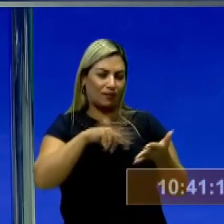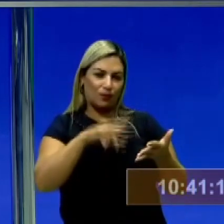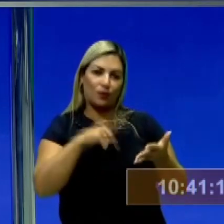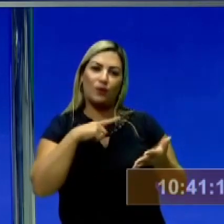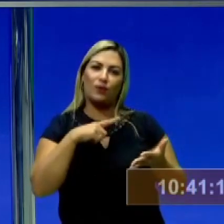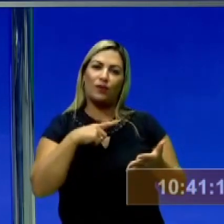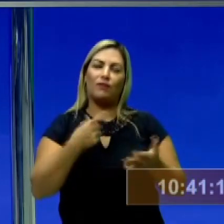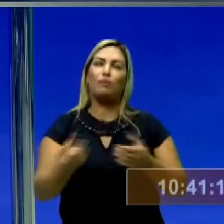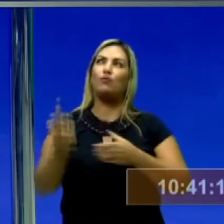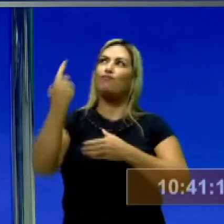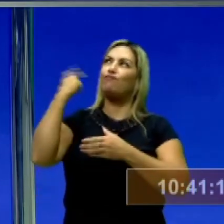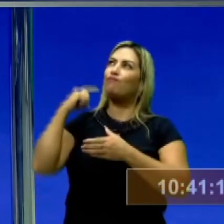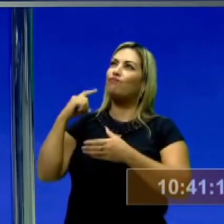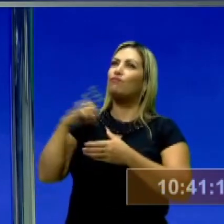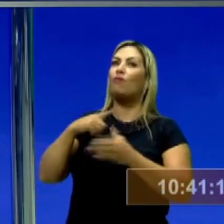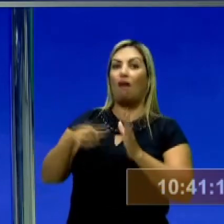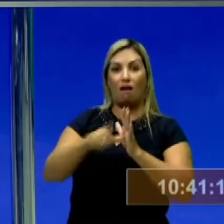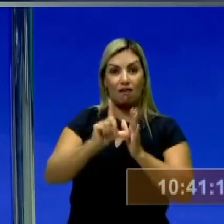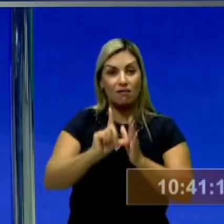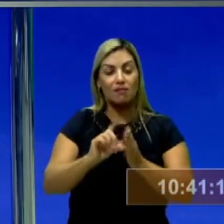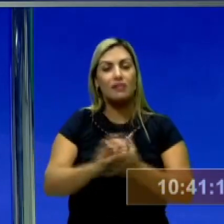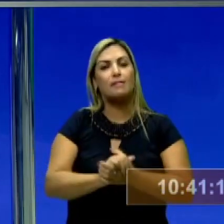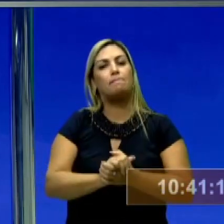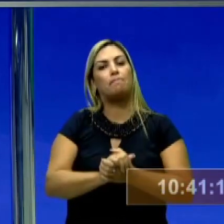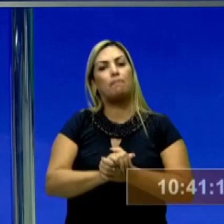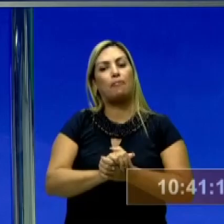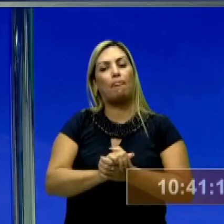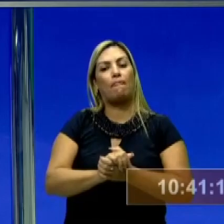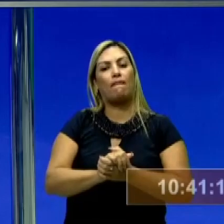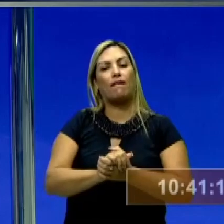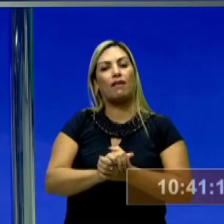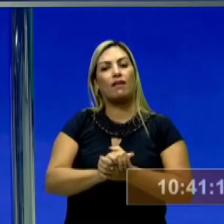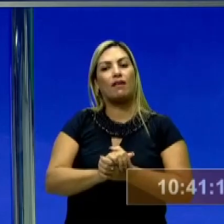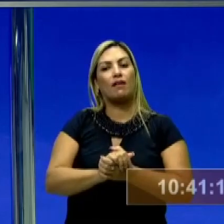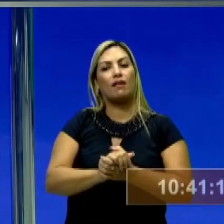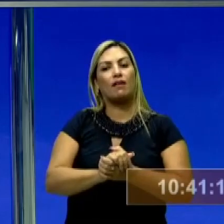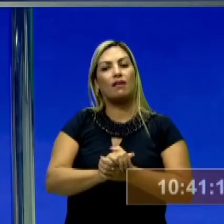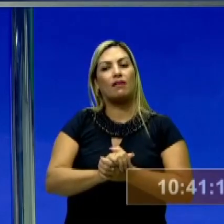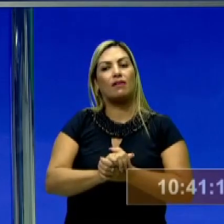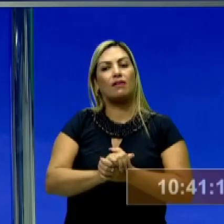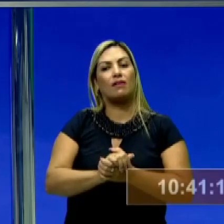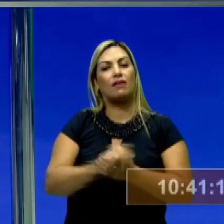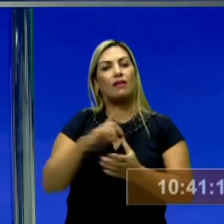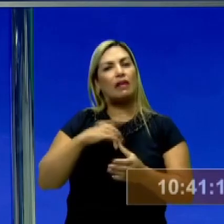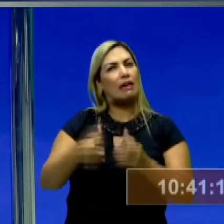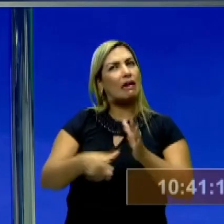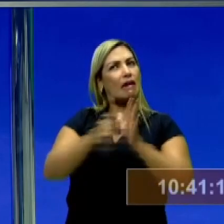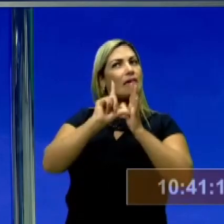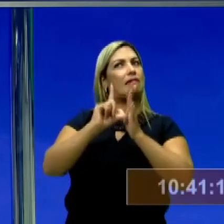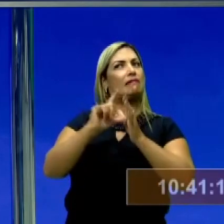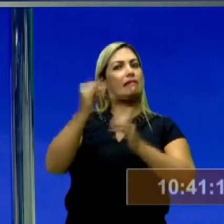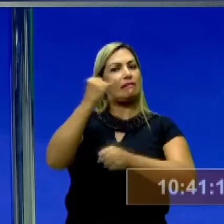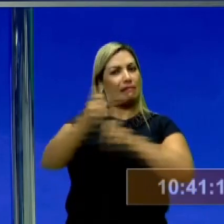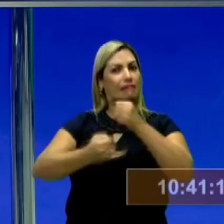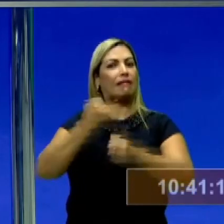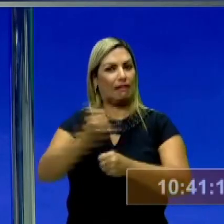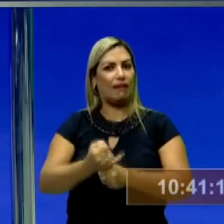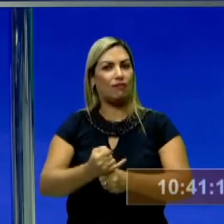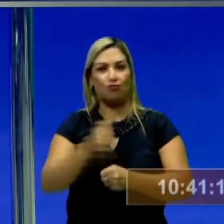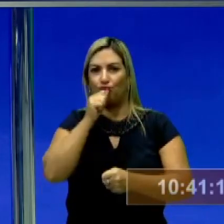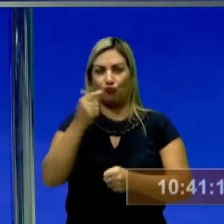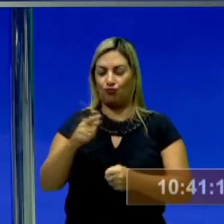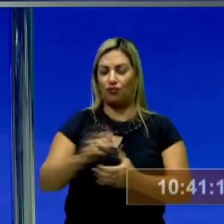vamos, assim, nos remeter um pouco antes da internet, desse boom da internet.